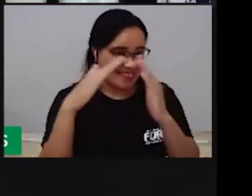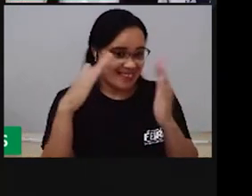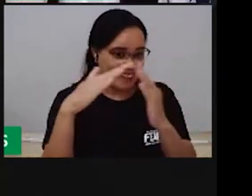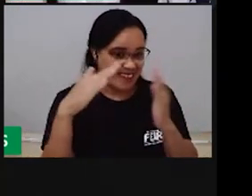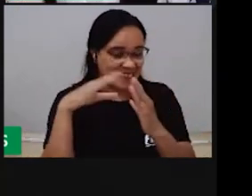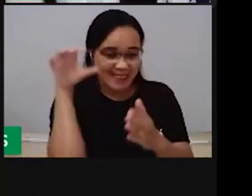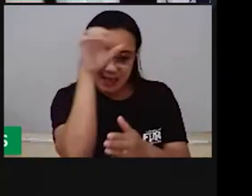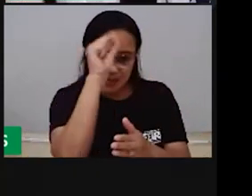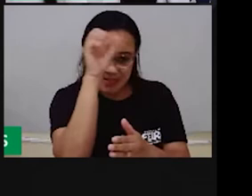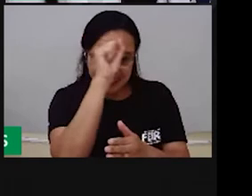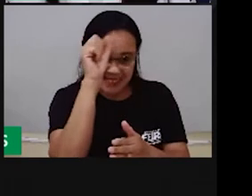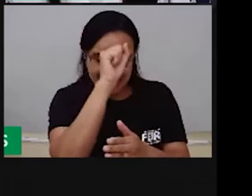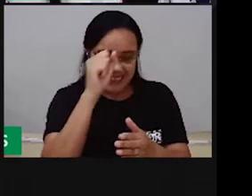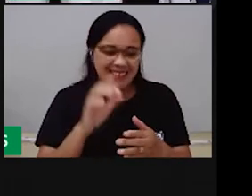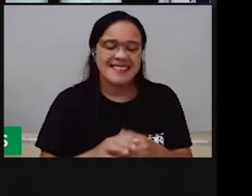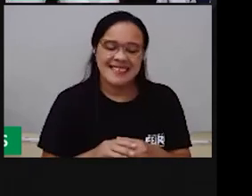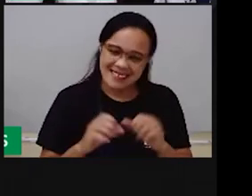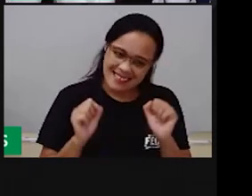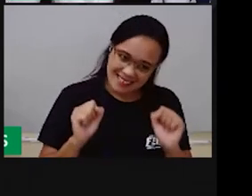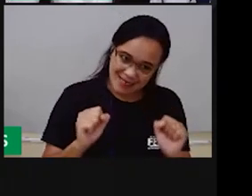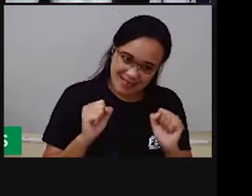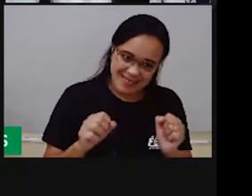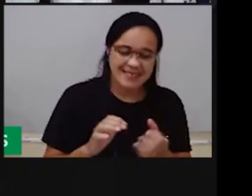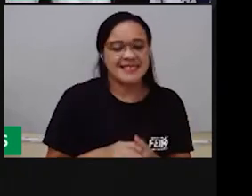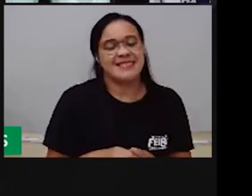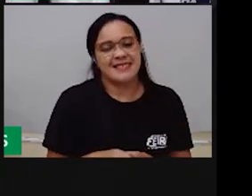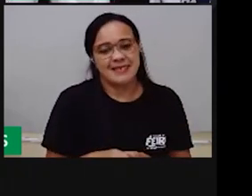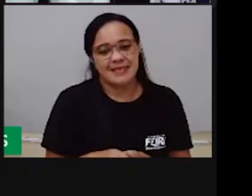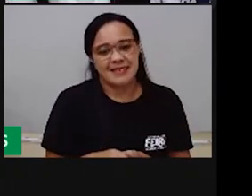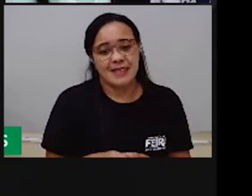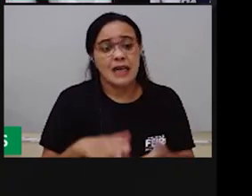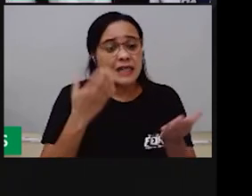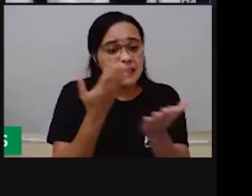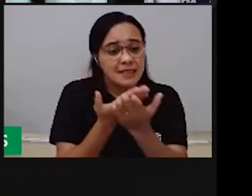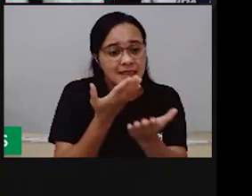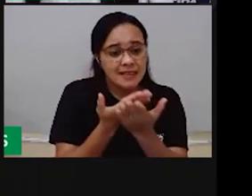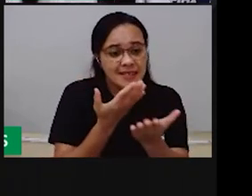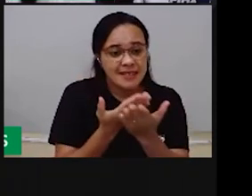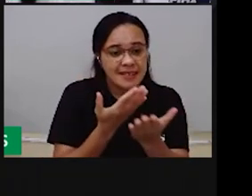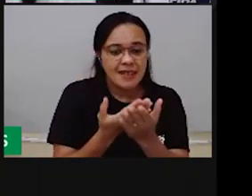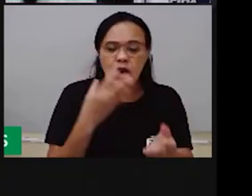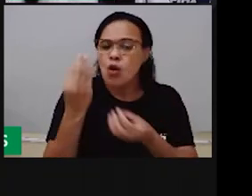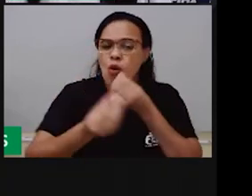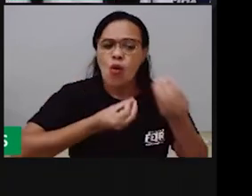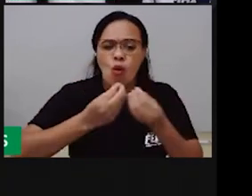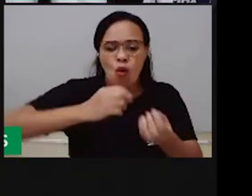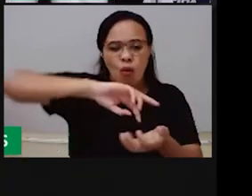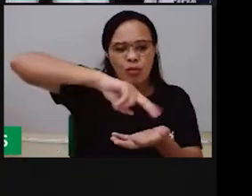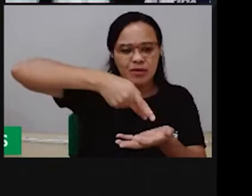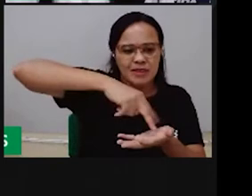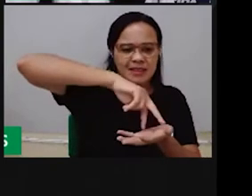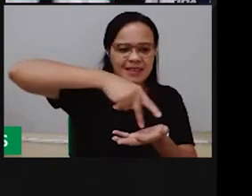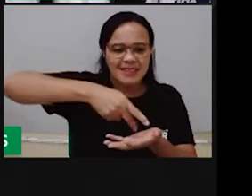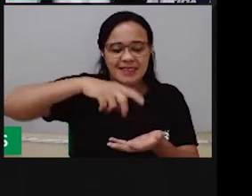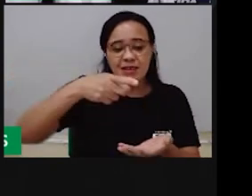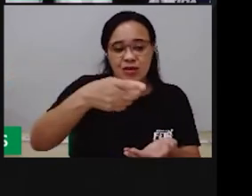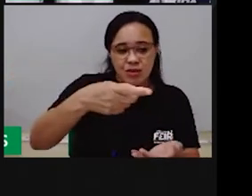Você pode assistir esse vídeo aqui, ó. Aula de como se dança o chachado. Ela